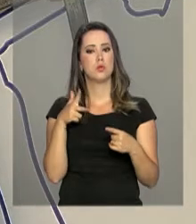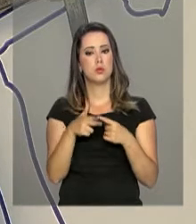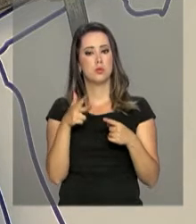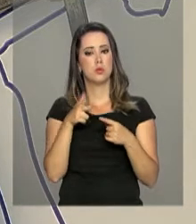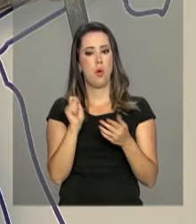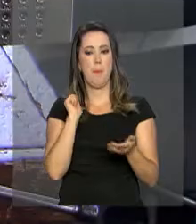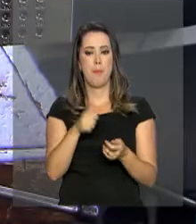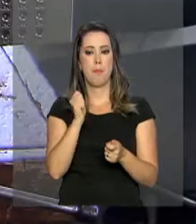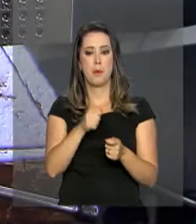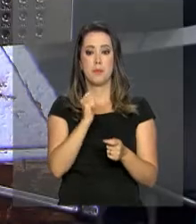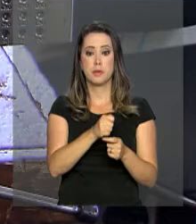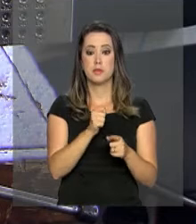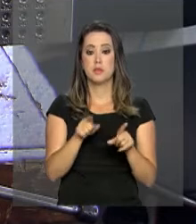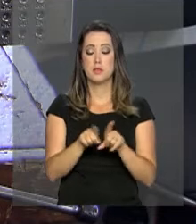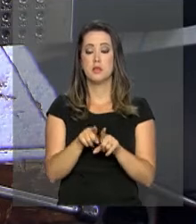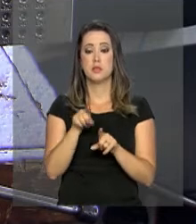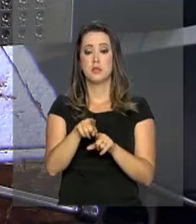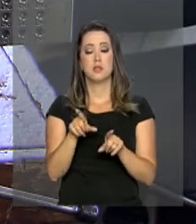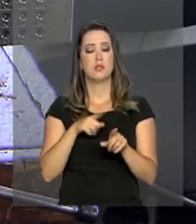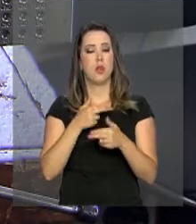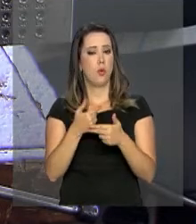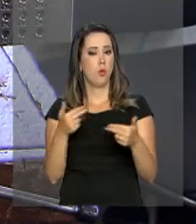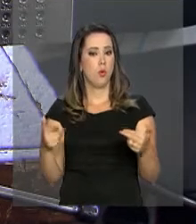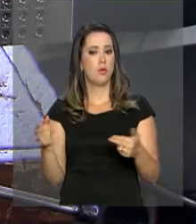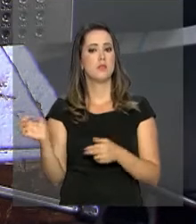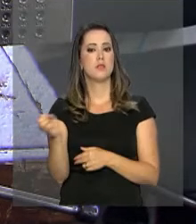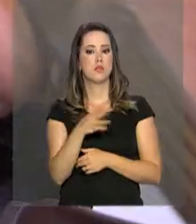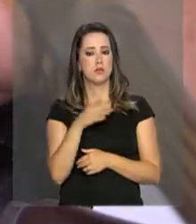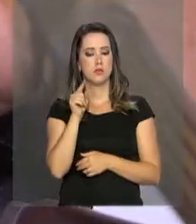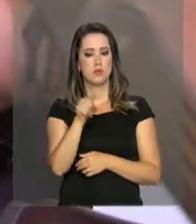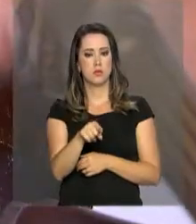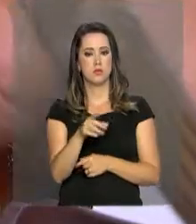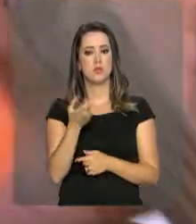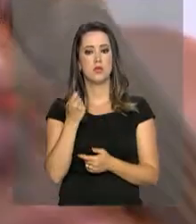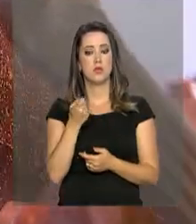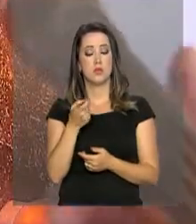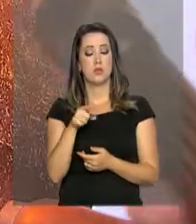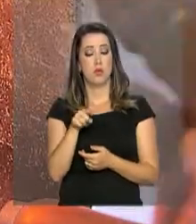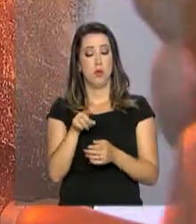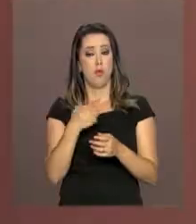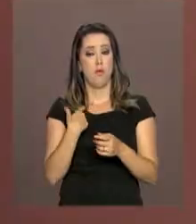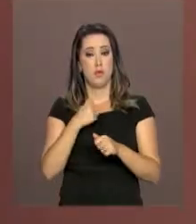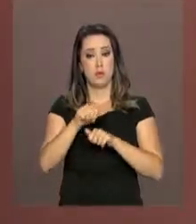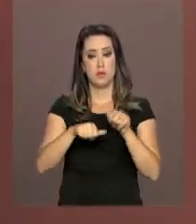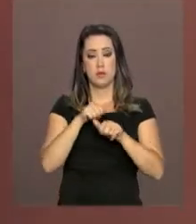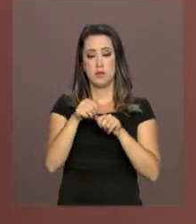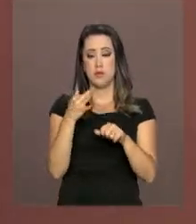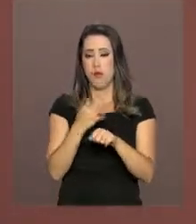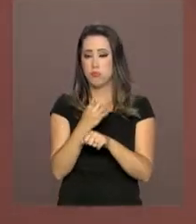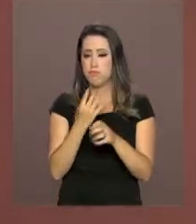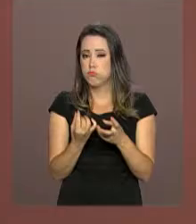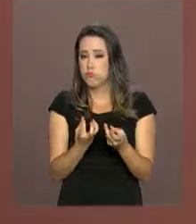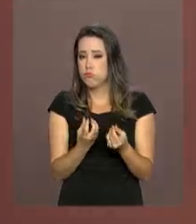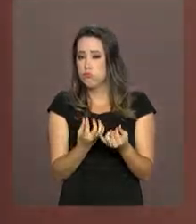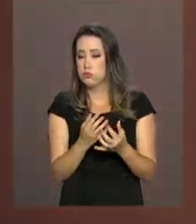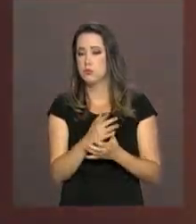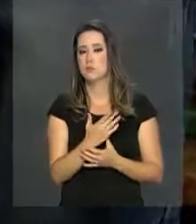e martelos, o seu ateliê tem equipamentos modernos de fundição de metais,